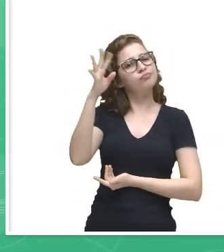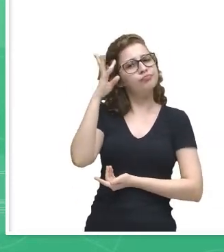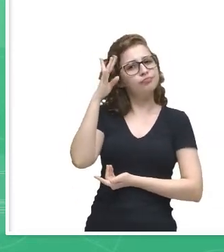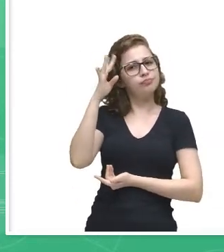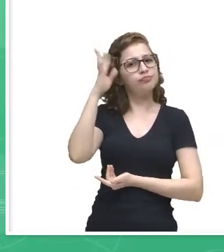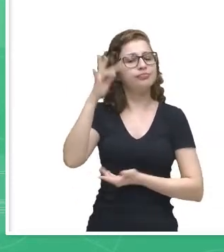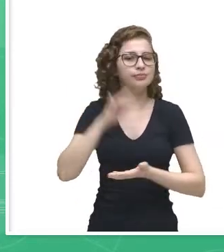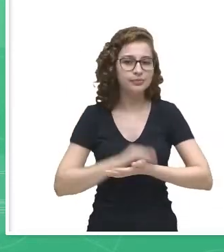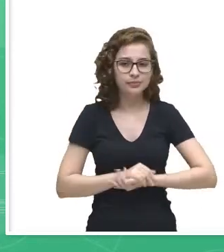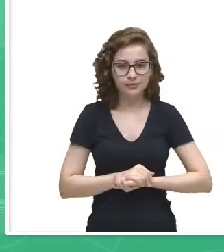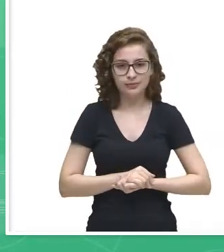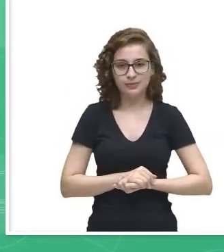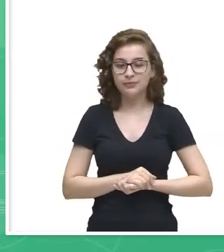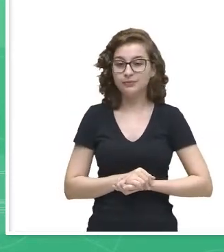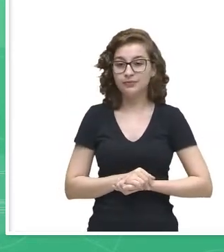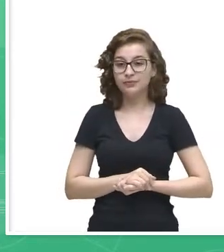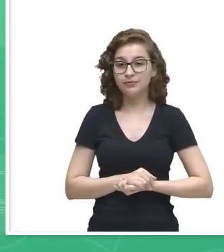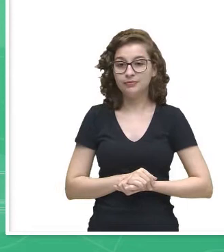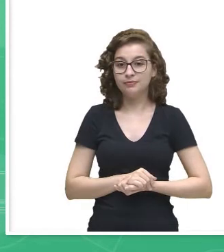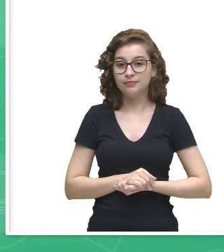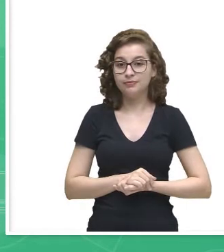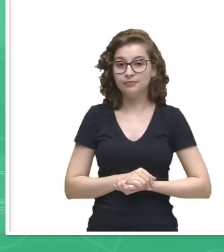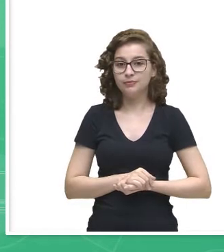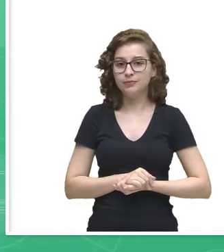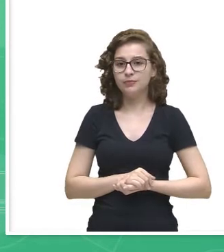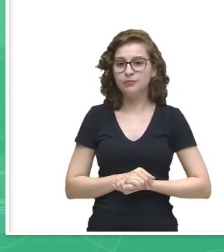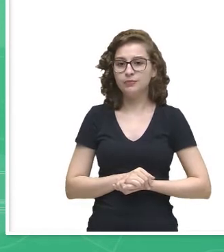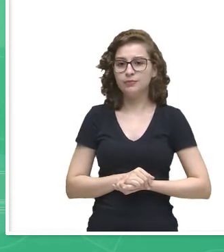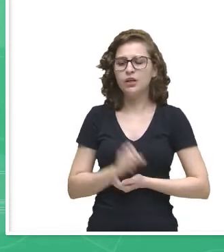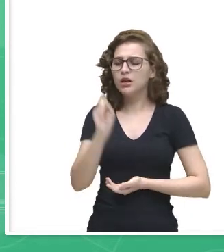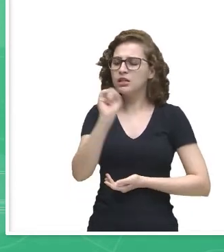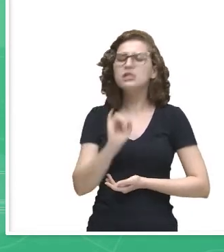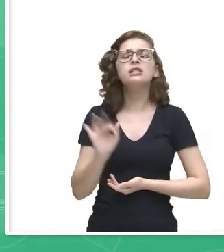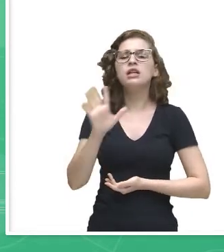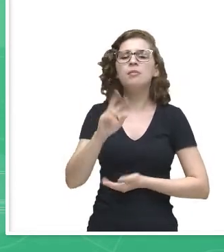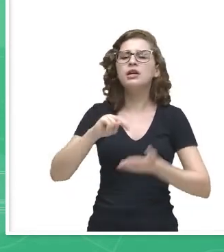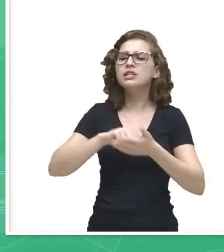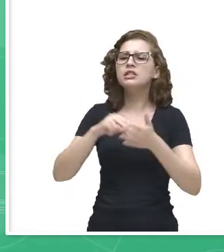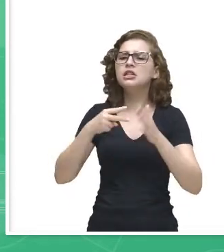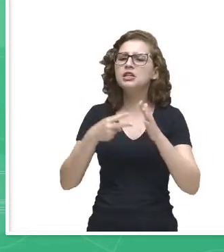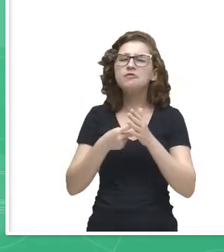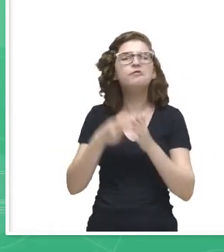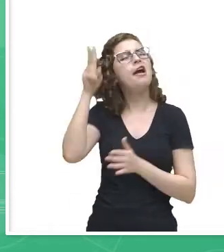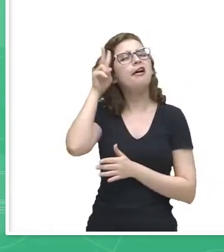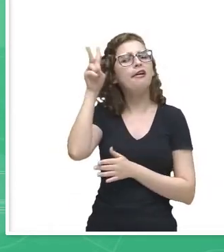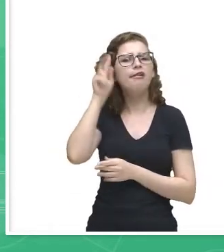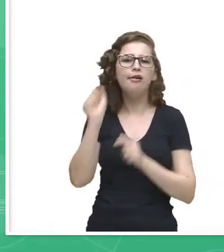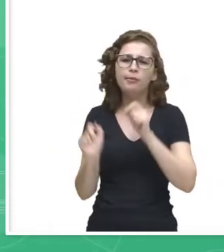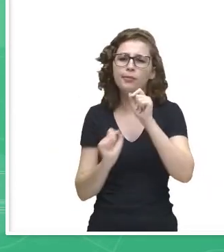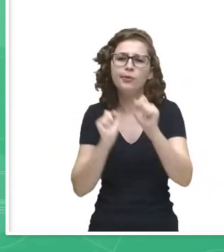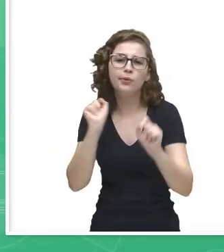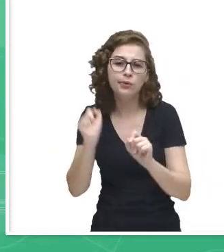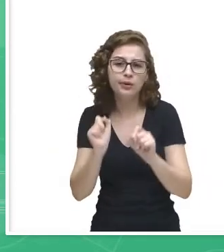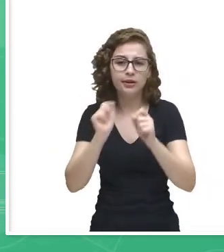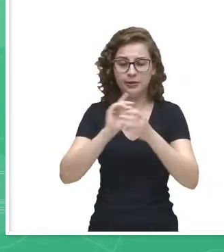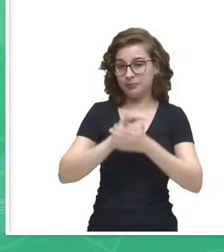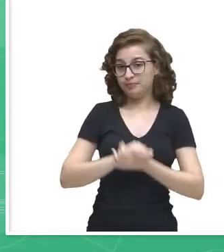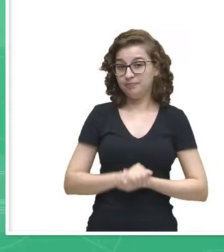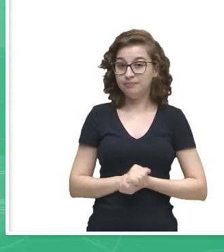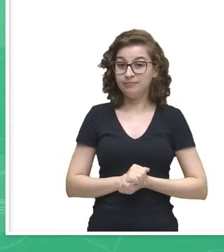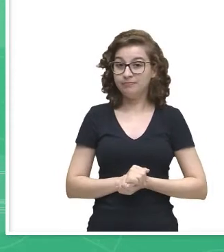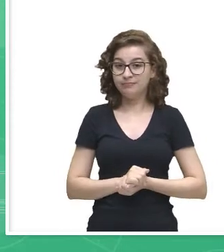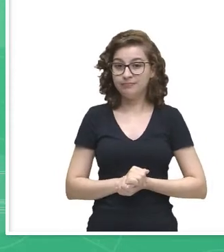poucos segundinhos, o que essa imagem lembra para vocês? Ela